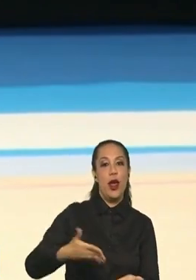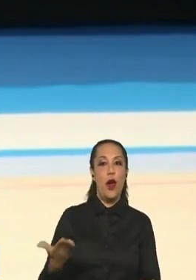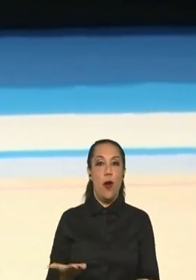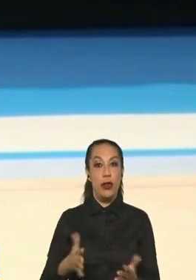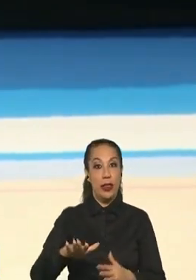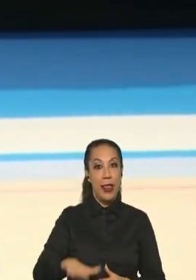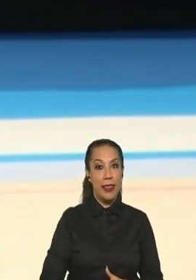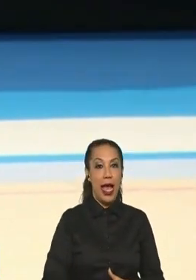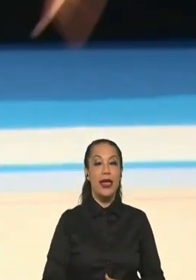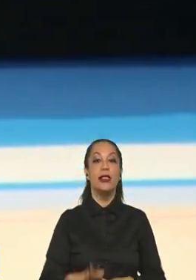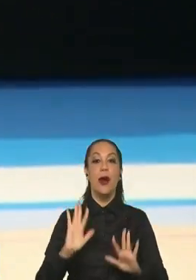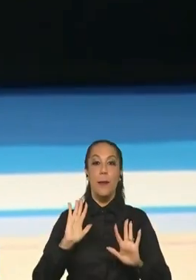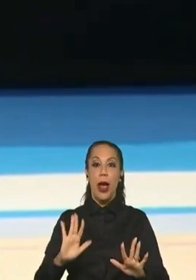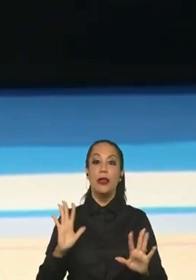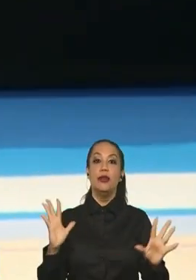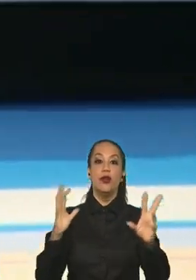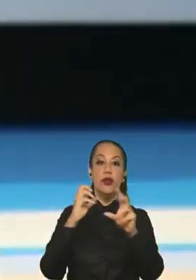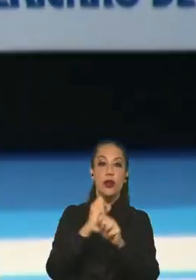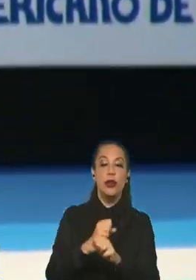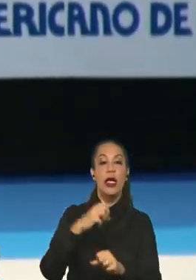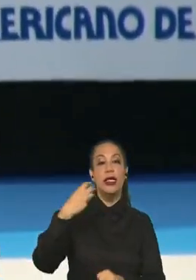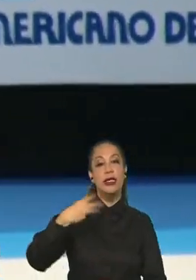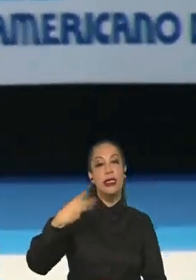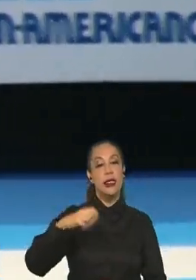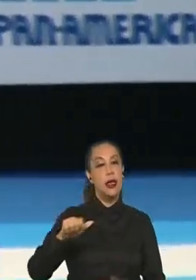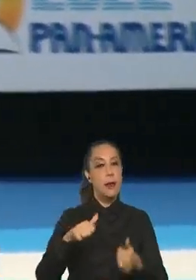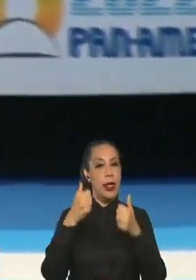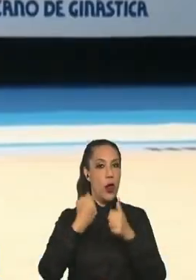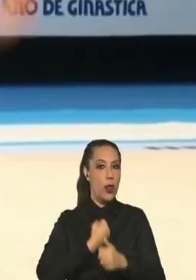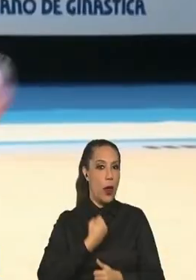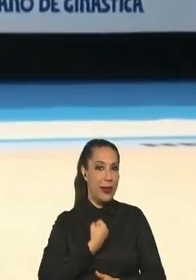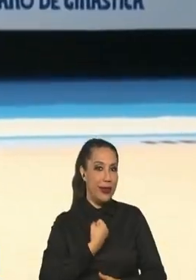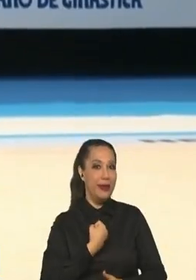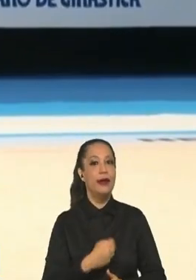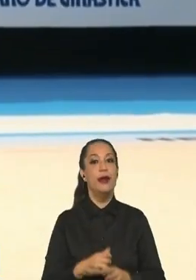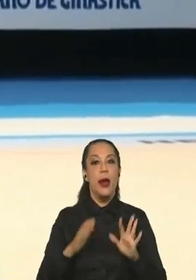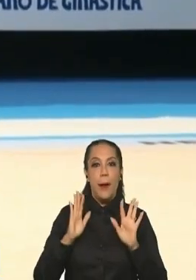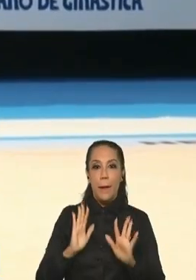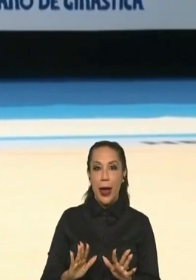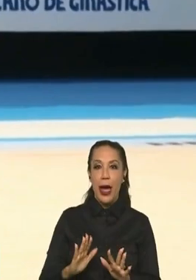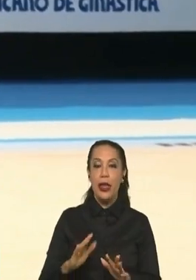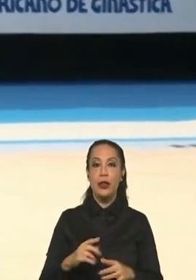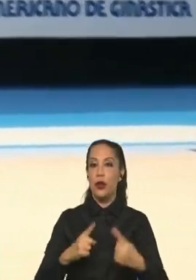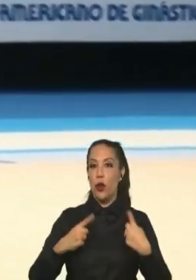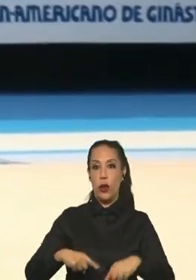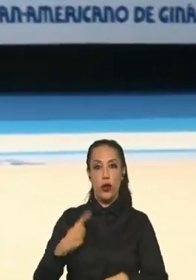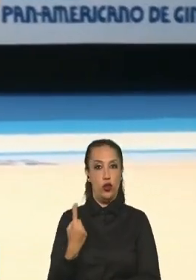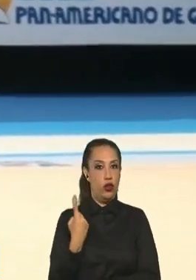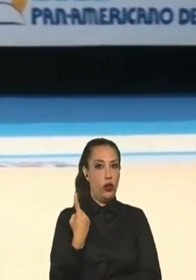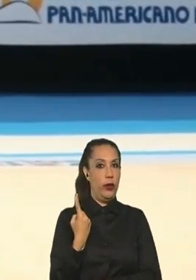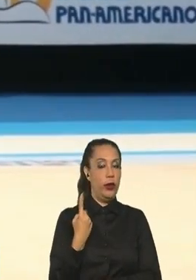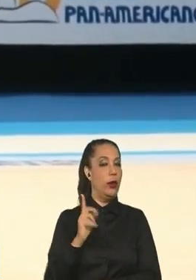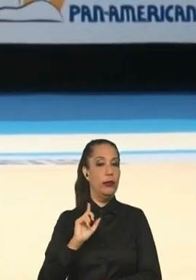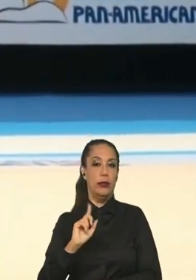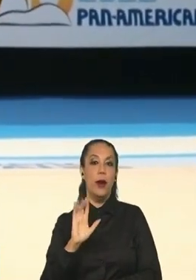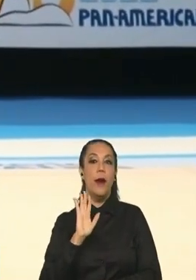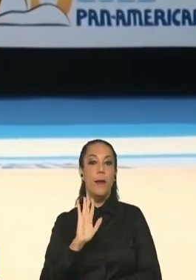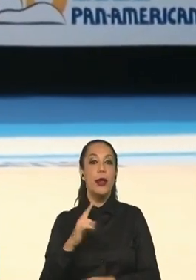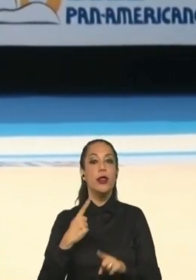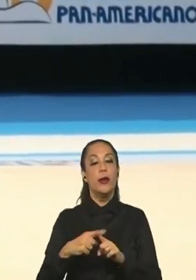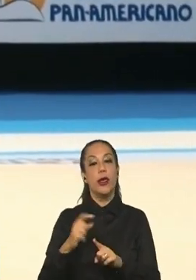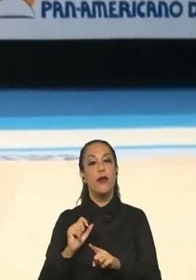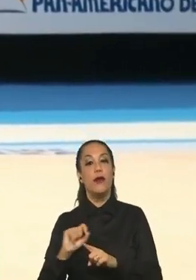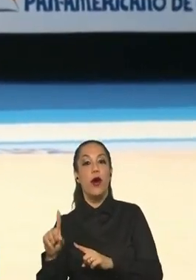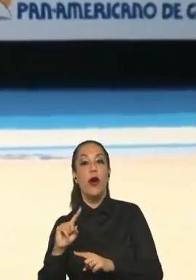No somatório, Maria Flávia ficou com a terceira melhor nota. Apesar disso, ela não concorre no individual geral, já que ficou